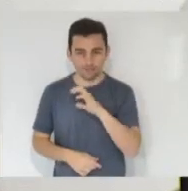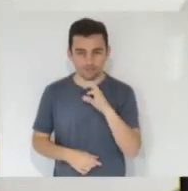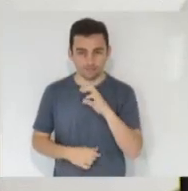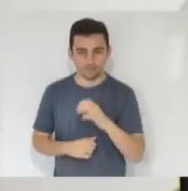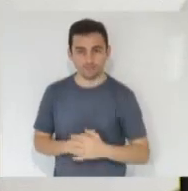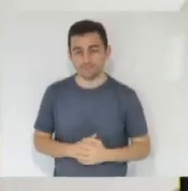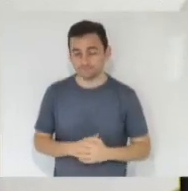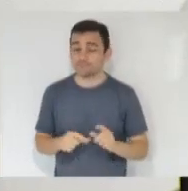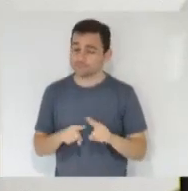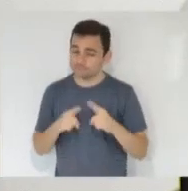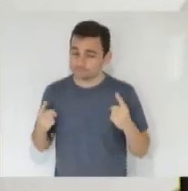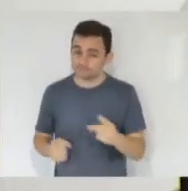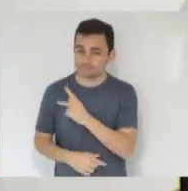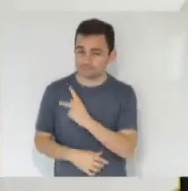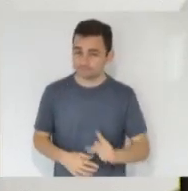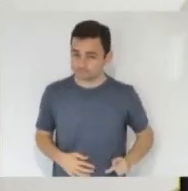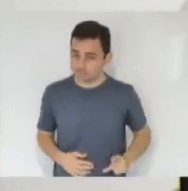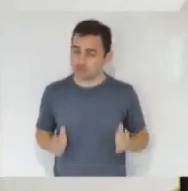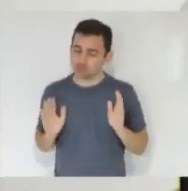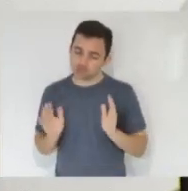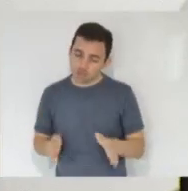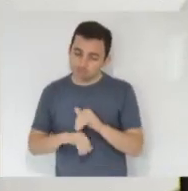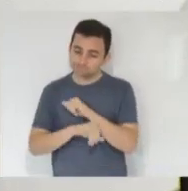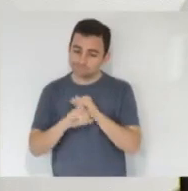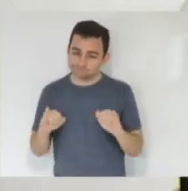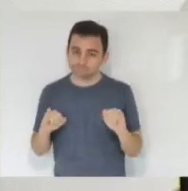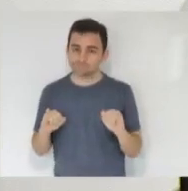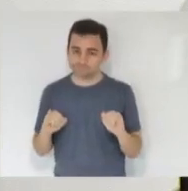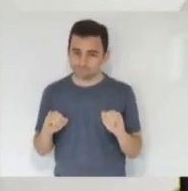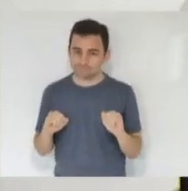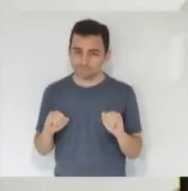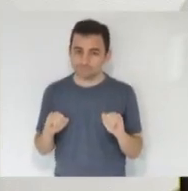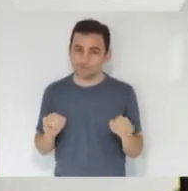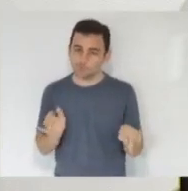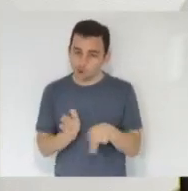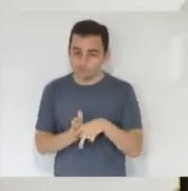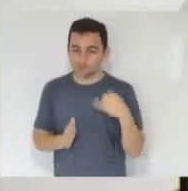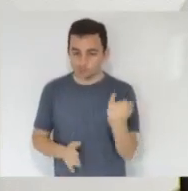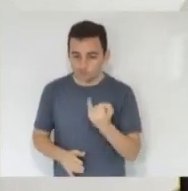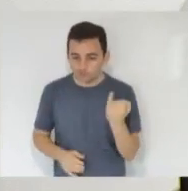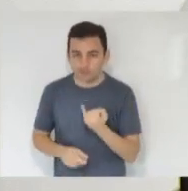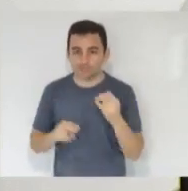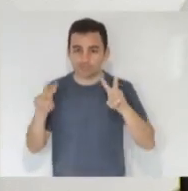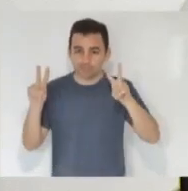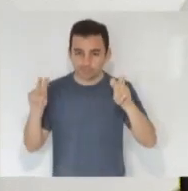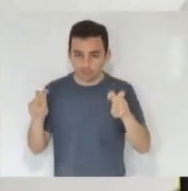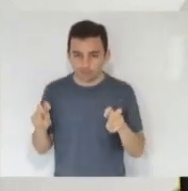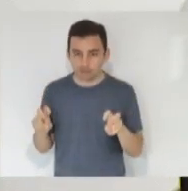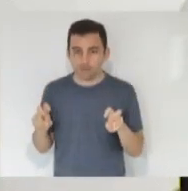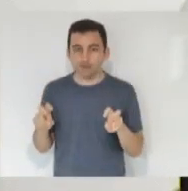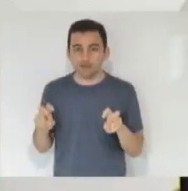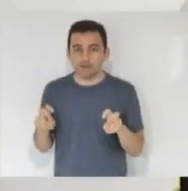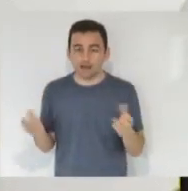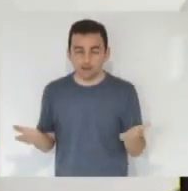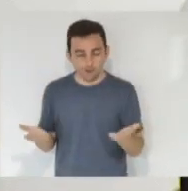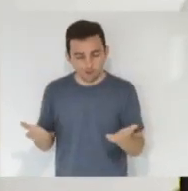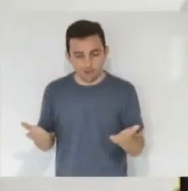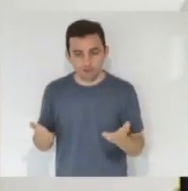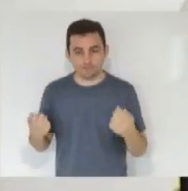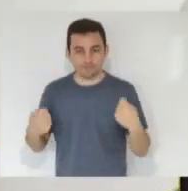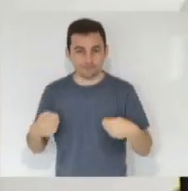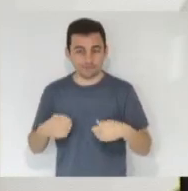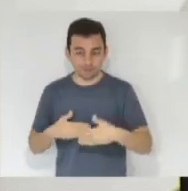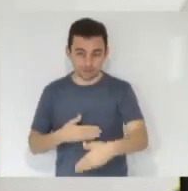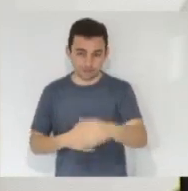presidente, deixo aqui a minha manifestação acerca desse importante assunto que temos que deliberar em breve. Muito obrigado